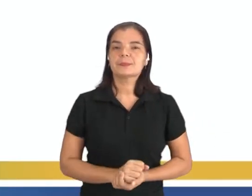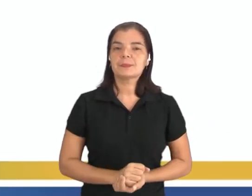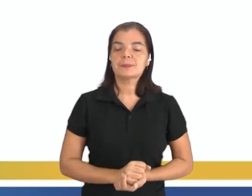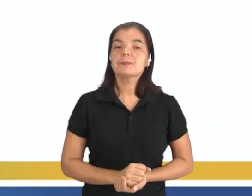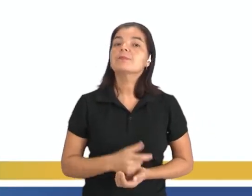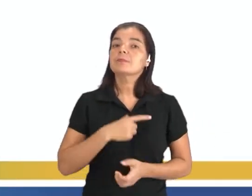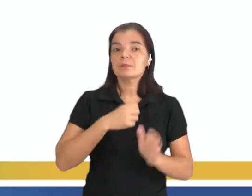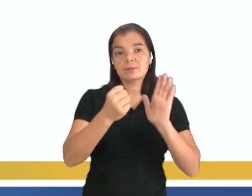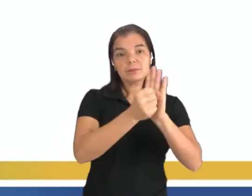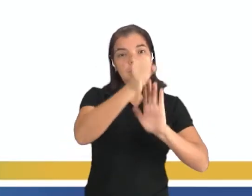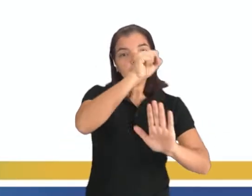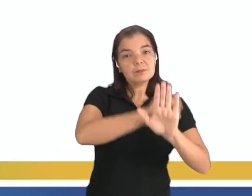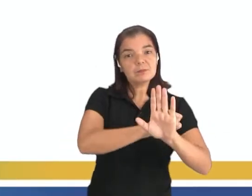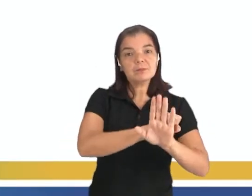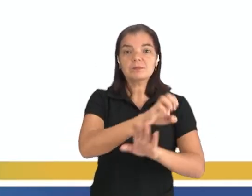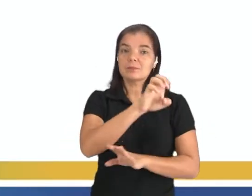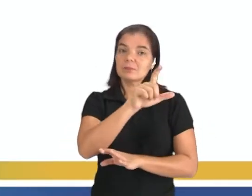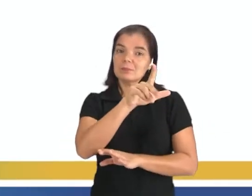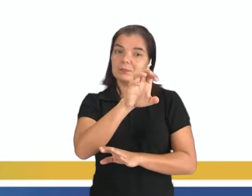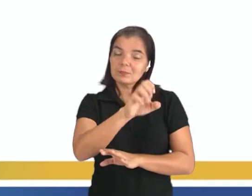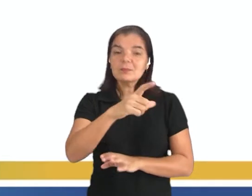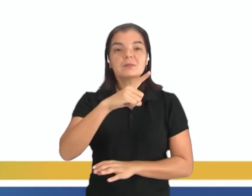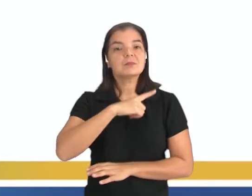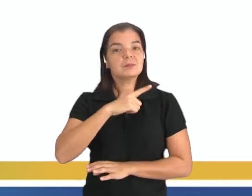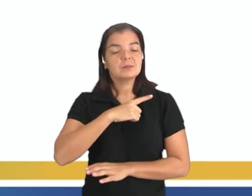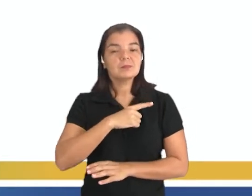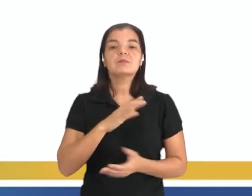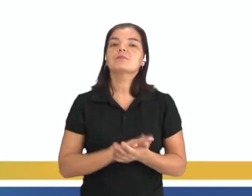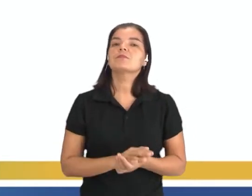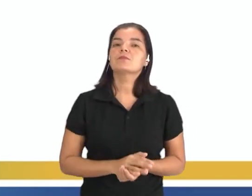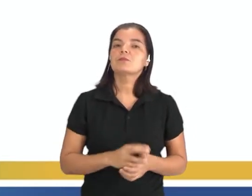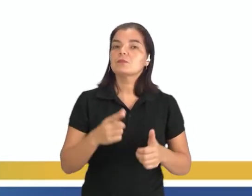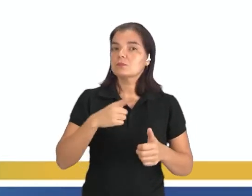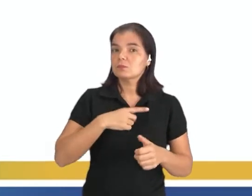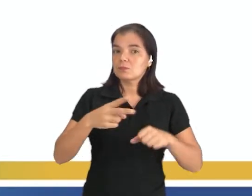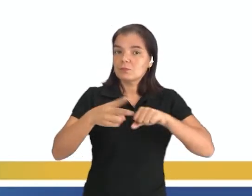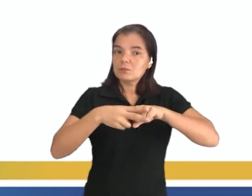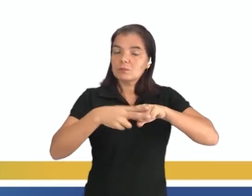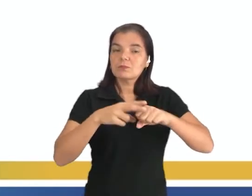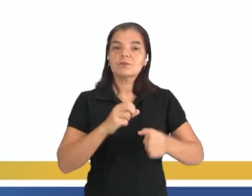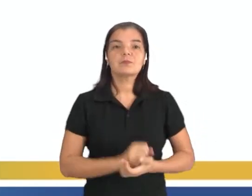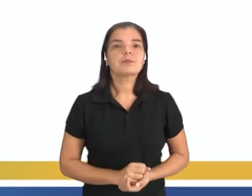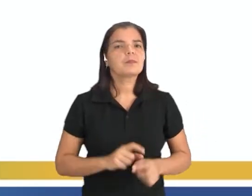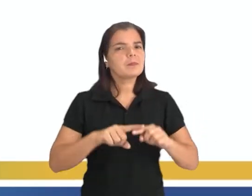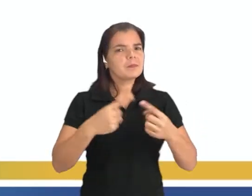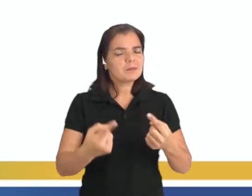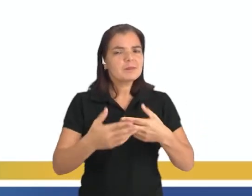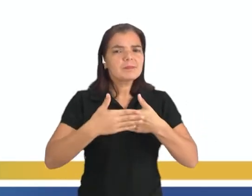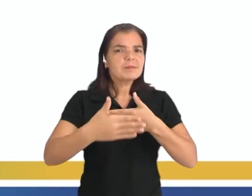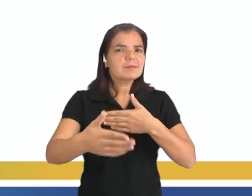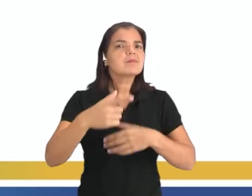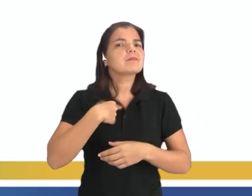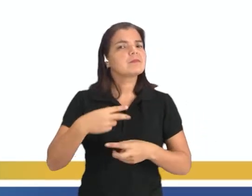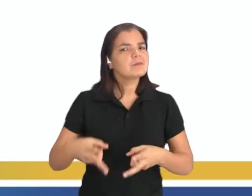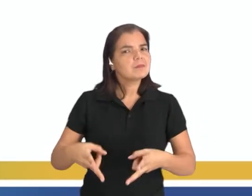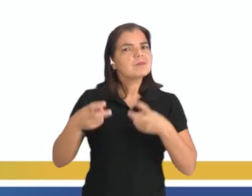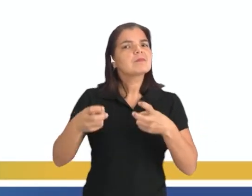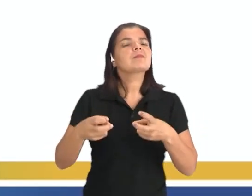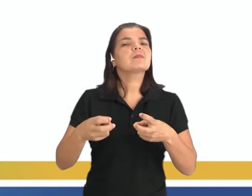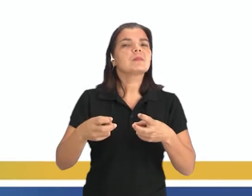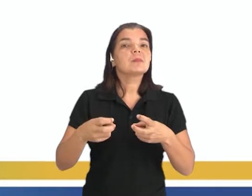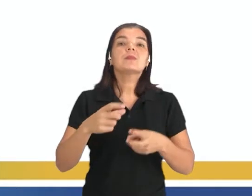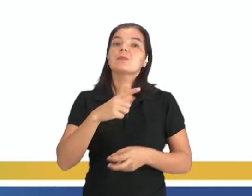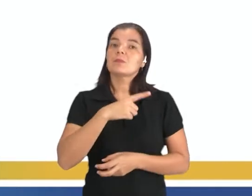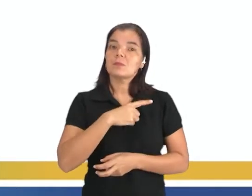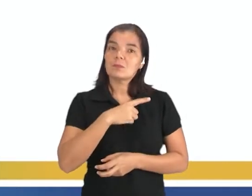também o sujeito, ó. Ele tem. Então, é a primeira forma verbal que a gente encontra. Mais à frente, eu vou perceber que